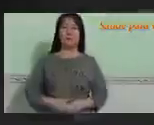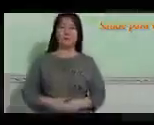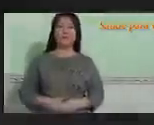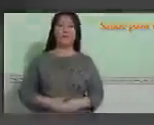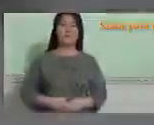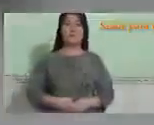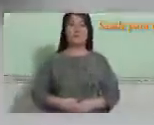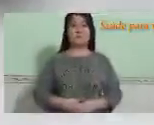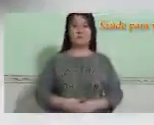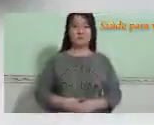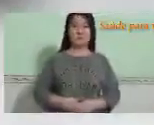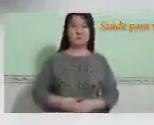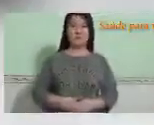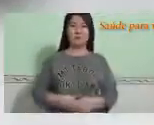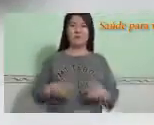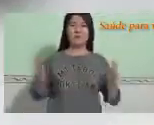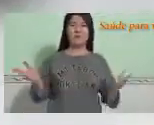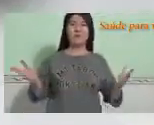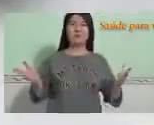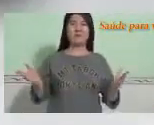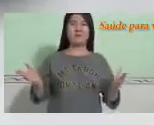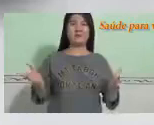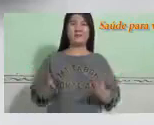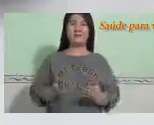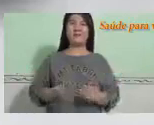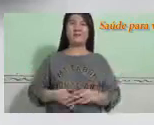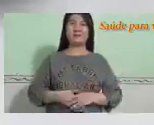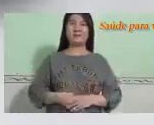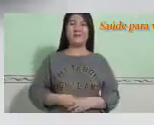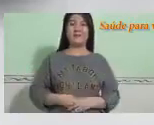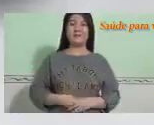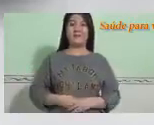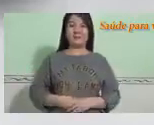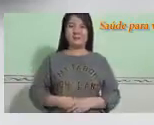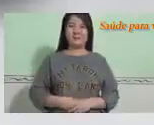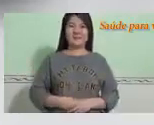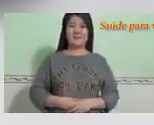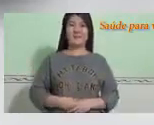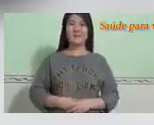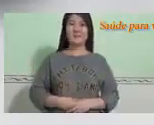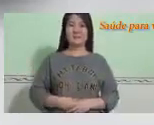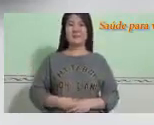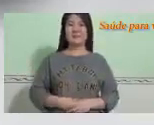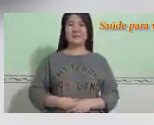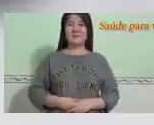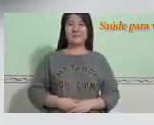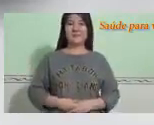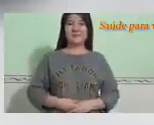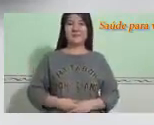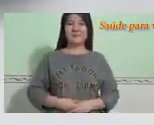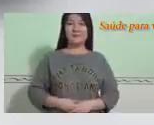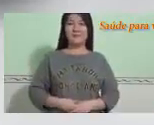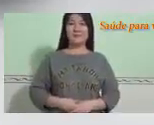Para solucionar o cafeinismo, vírgula, deve separar o consumo do guaraná e de outros alimentos ricos em cafeína, vírgula, como café,